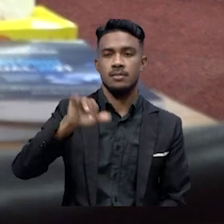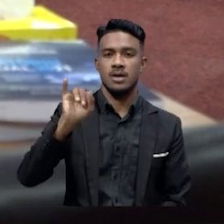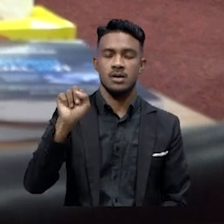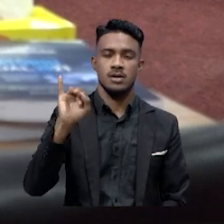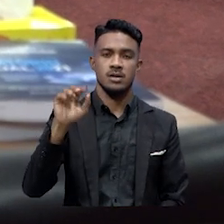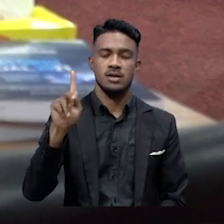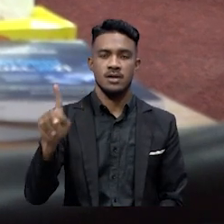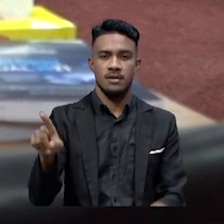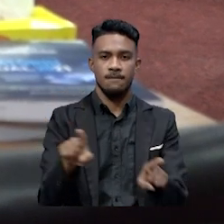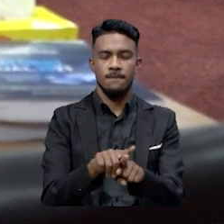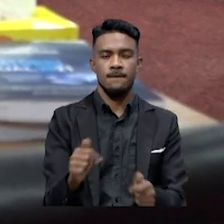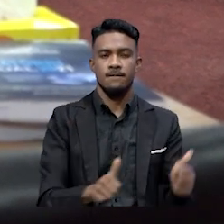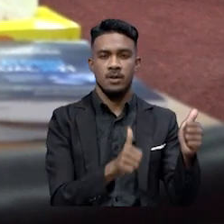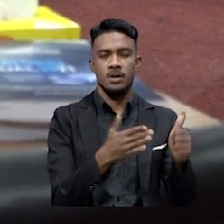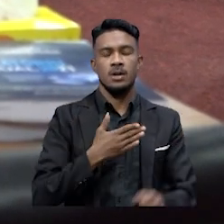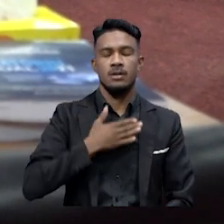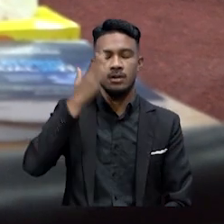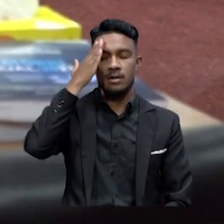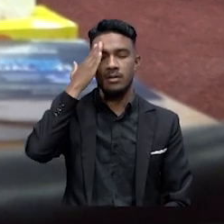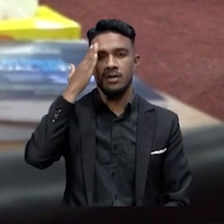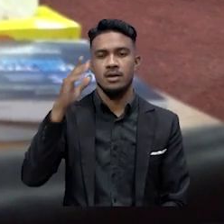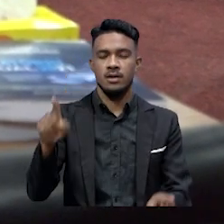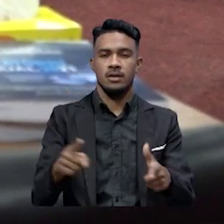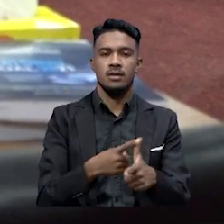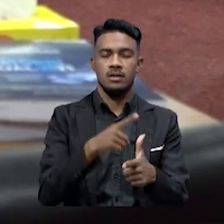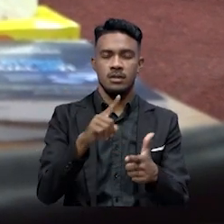idane hanesa tuirau ne hanoi ke